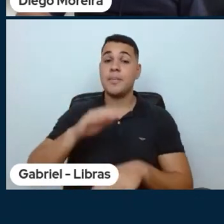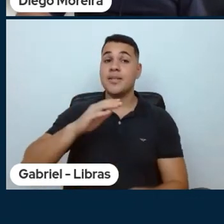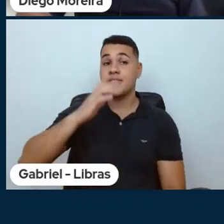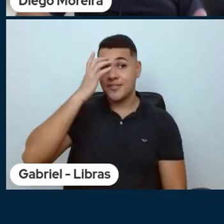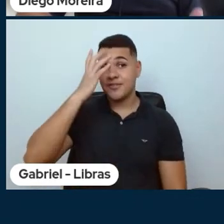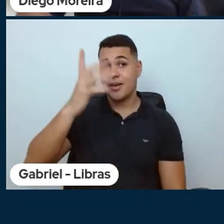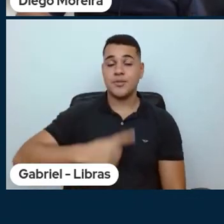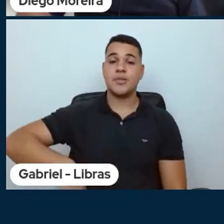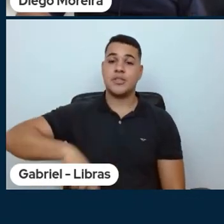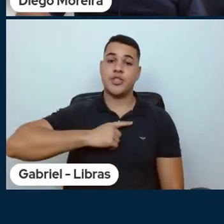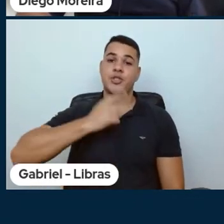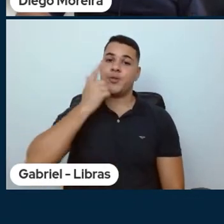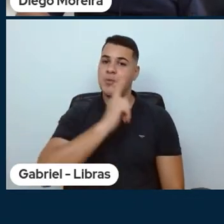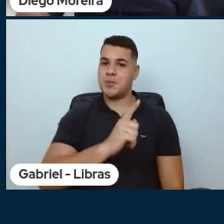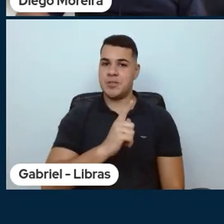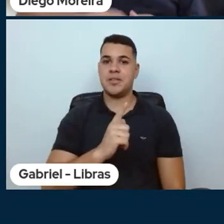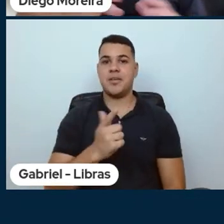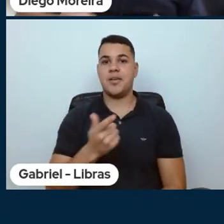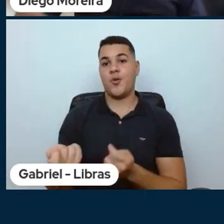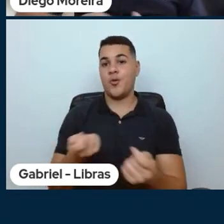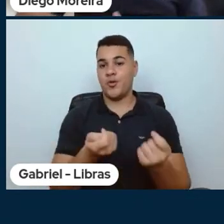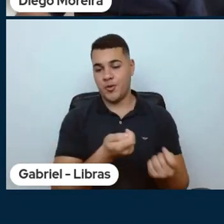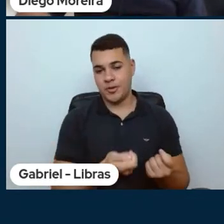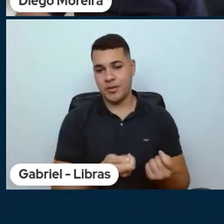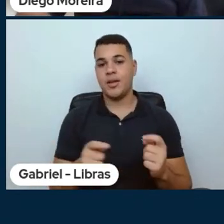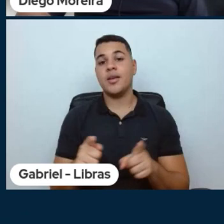gente conseguir medir, né, e colocar eles ali